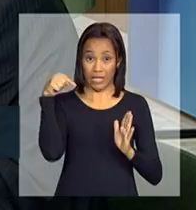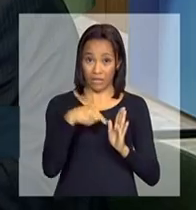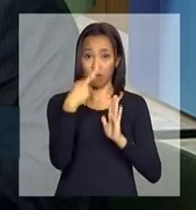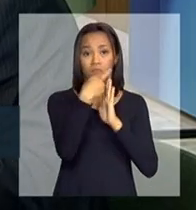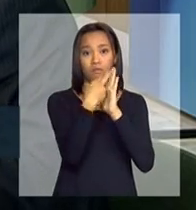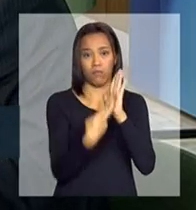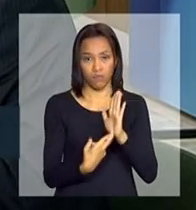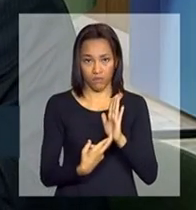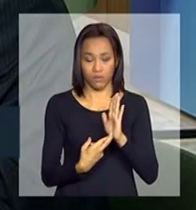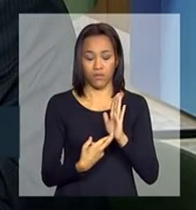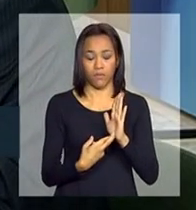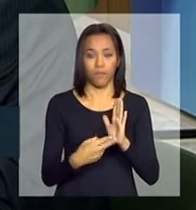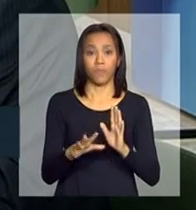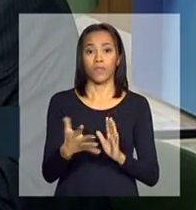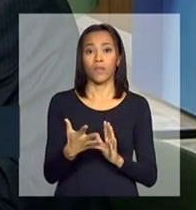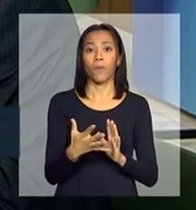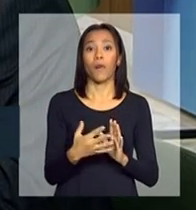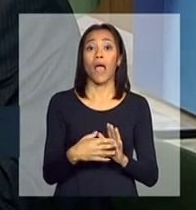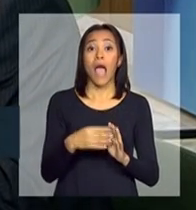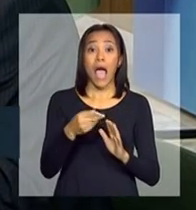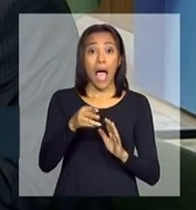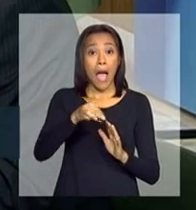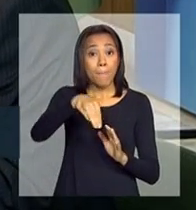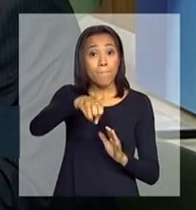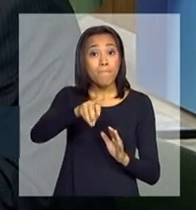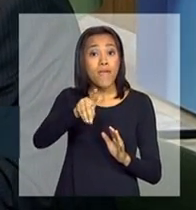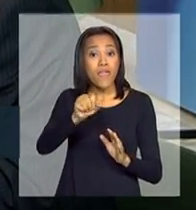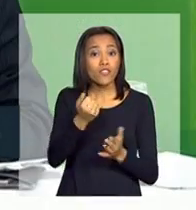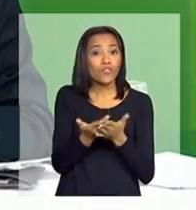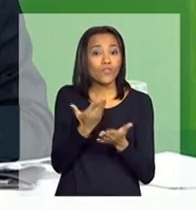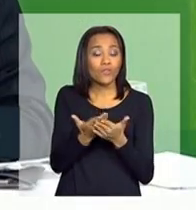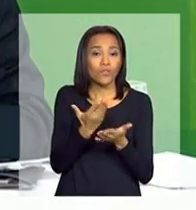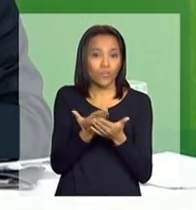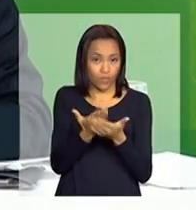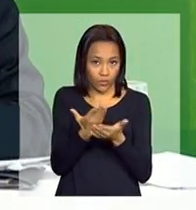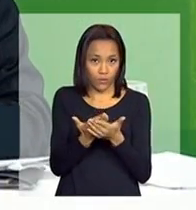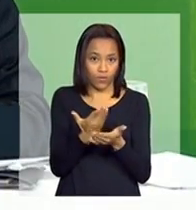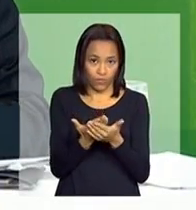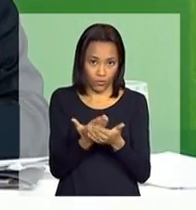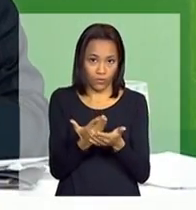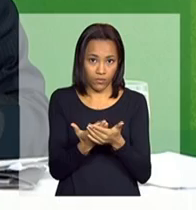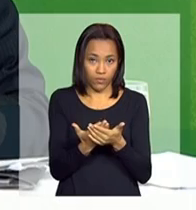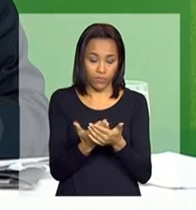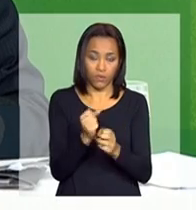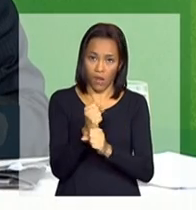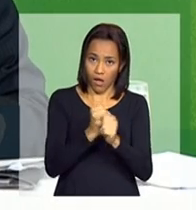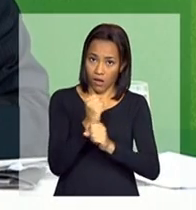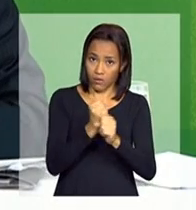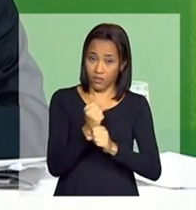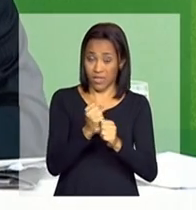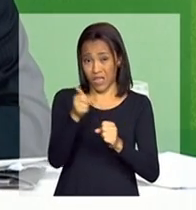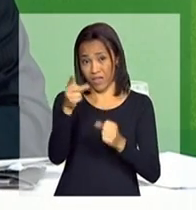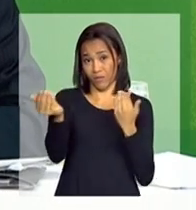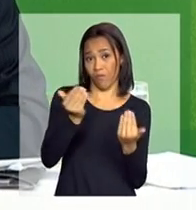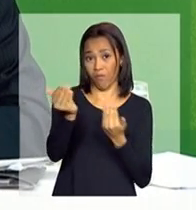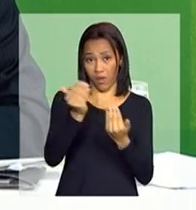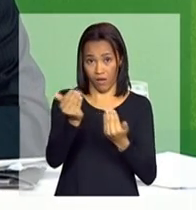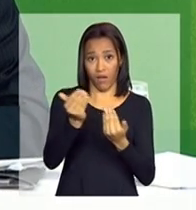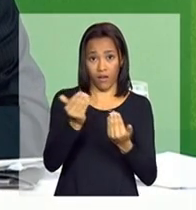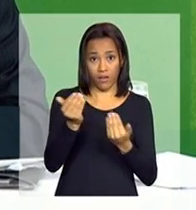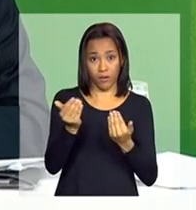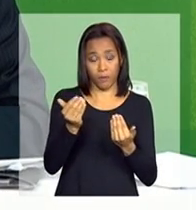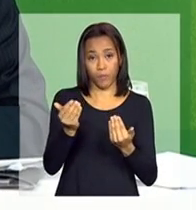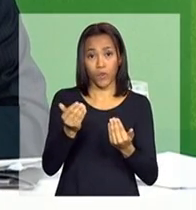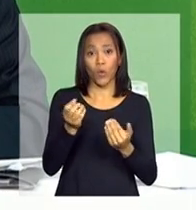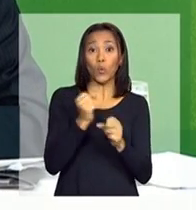defasagem a média dos anos de escolaridade porque eles usam como média dos anos